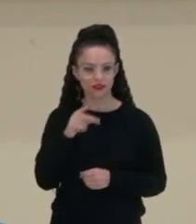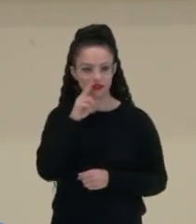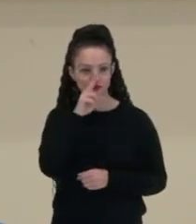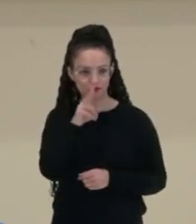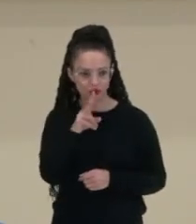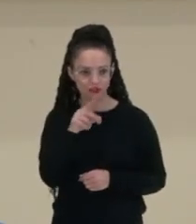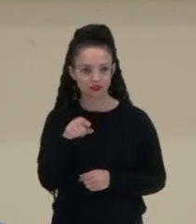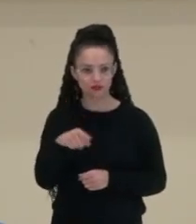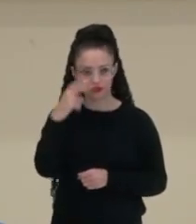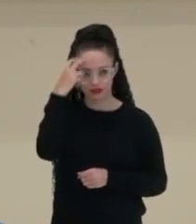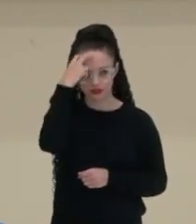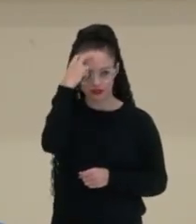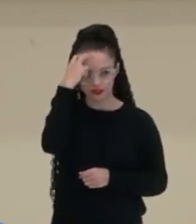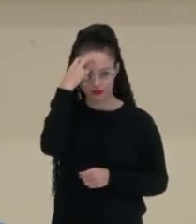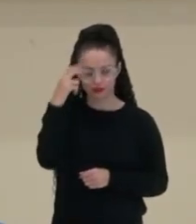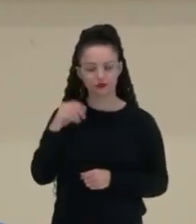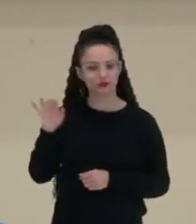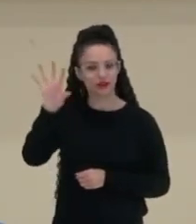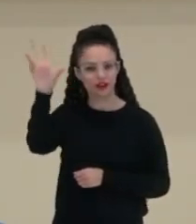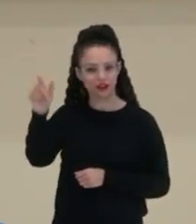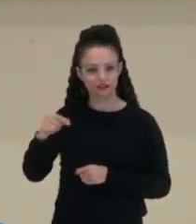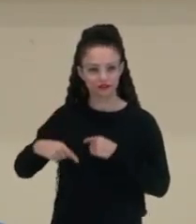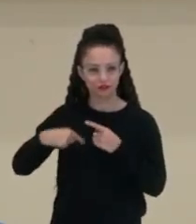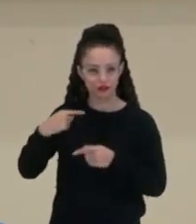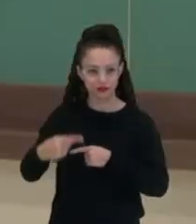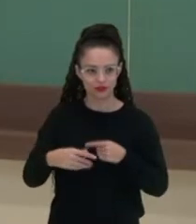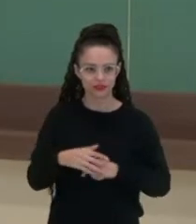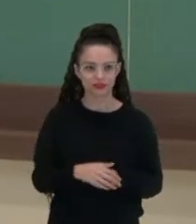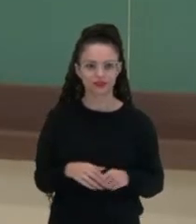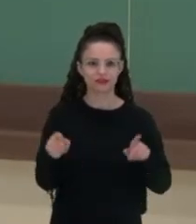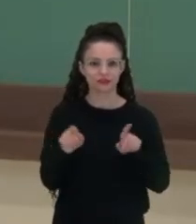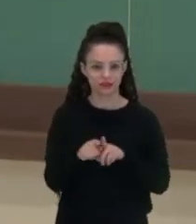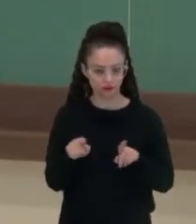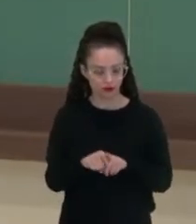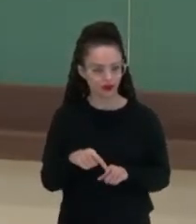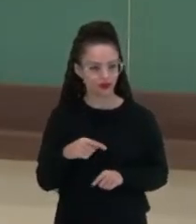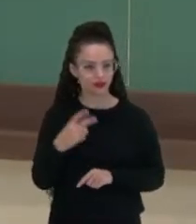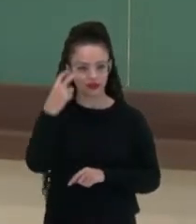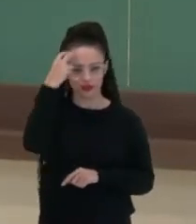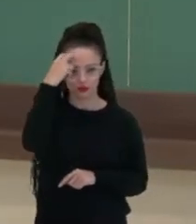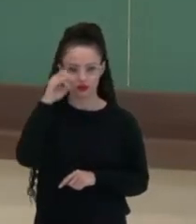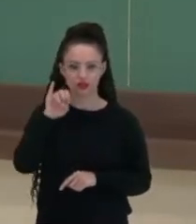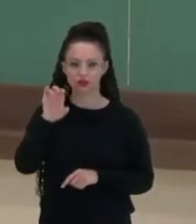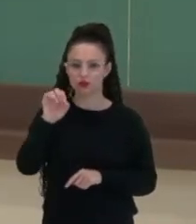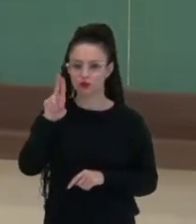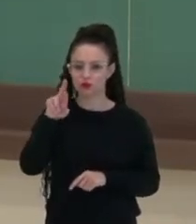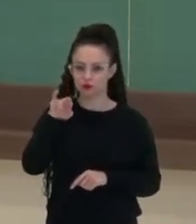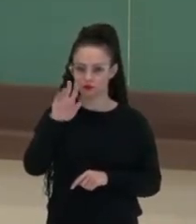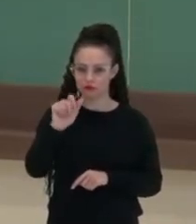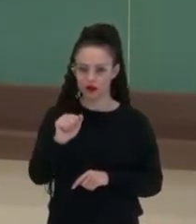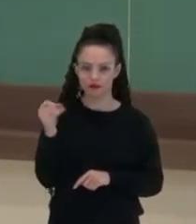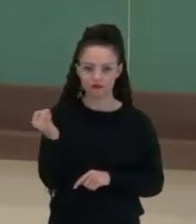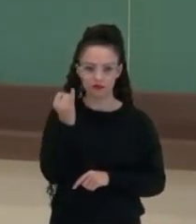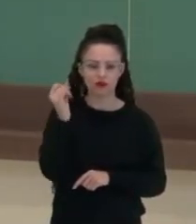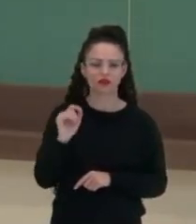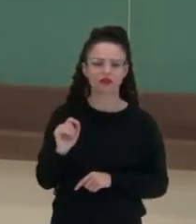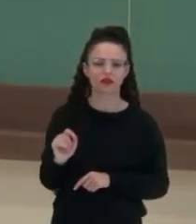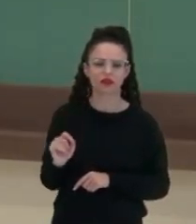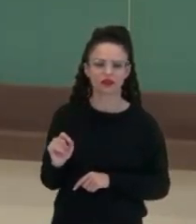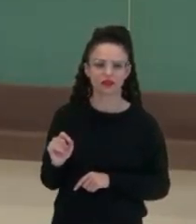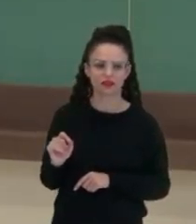dessa cultura afrodescendente, né? Nós temos também na cultura iorubá uma figura muito importantíssima. Quem são